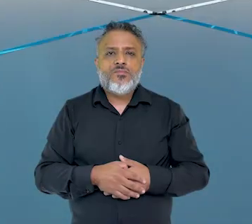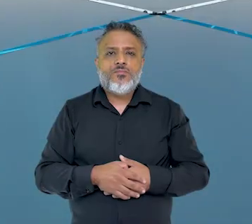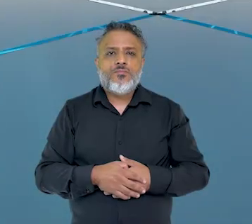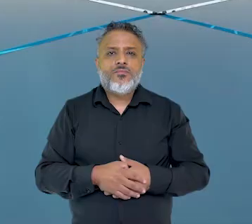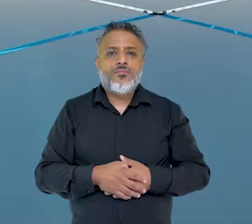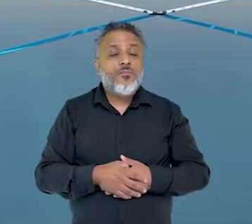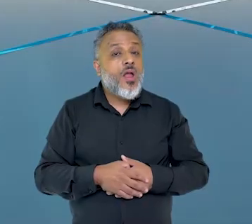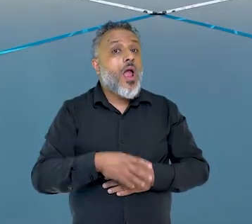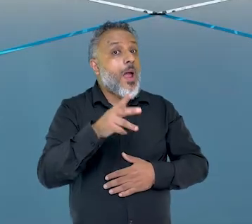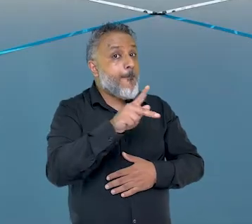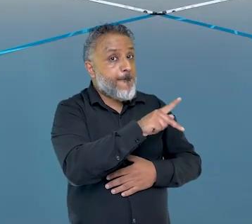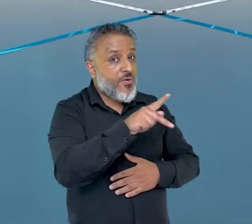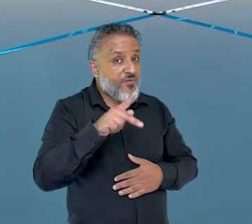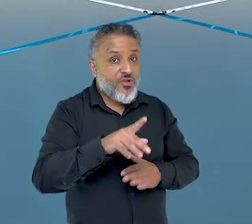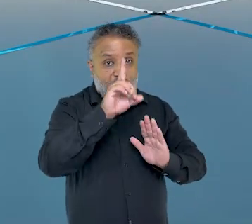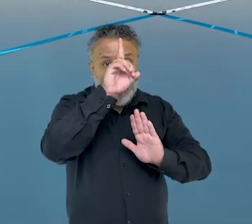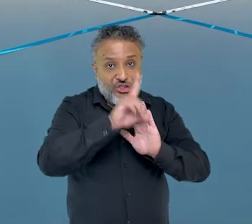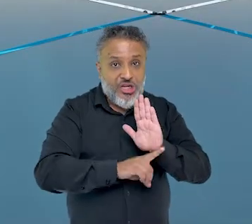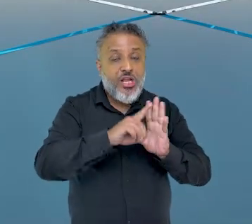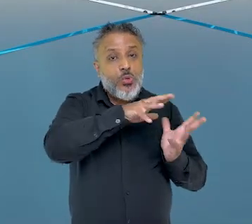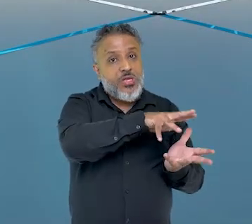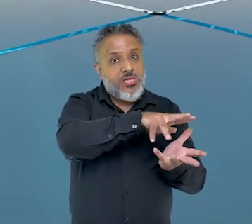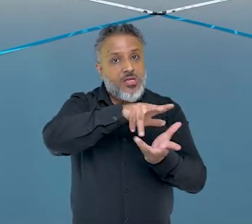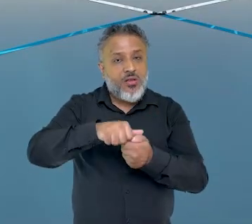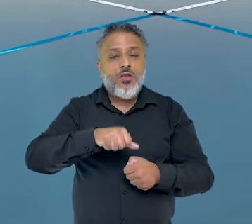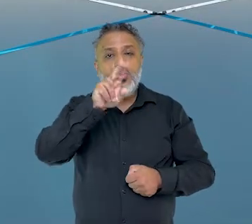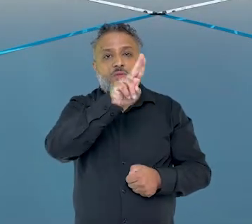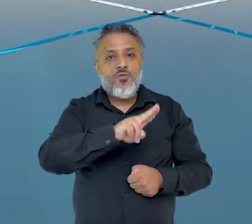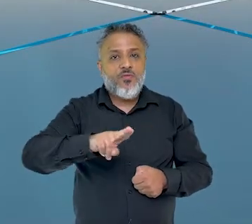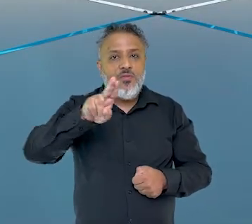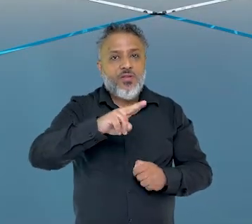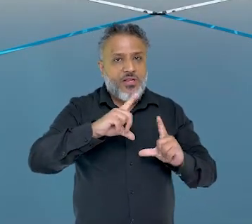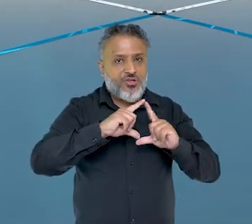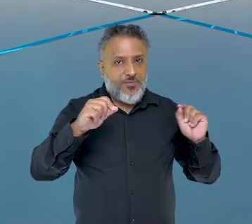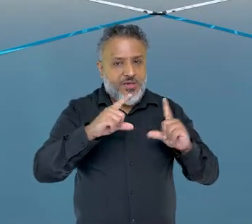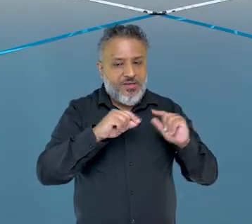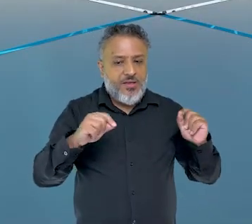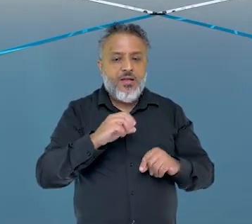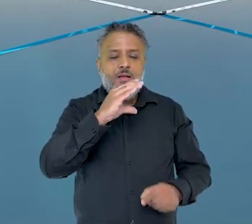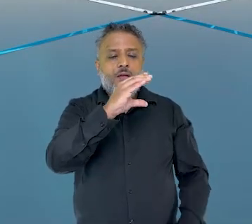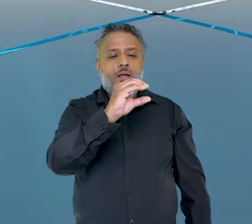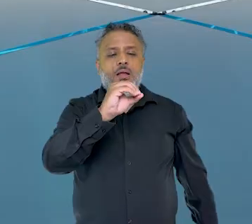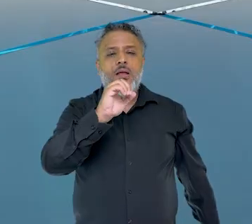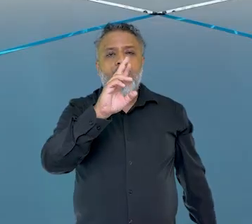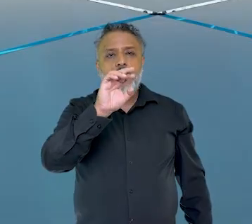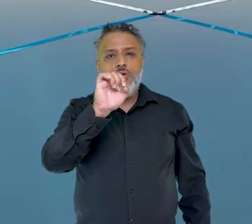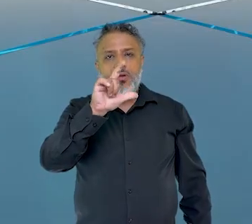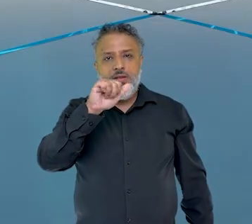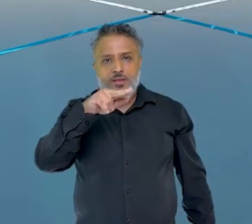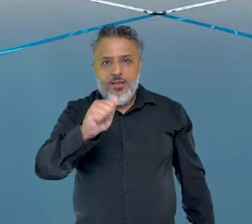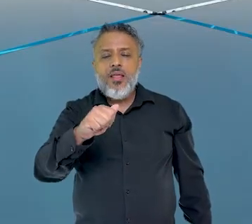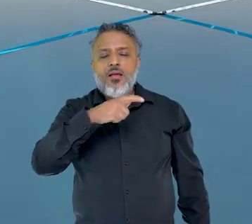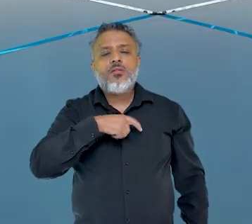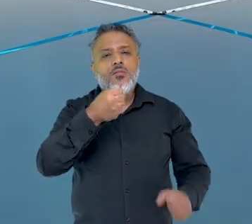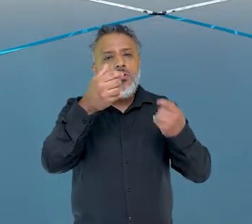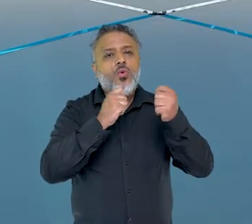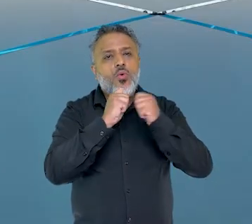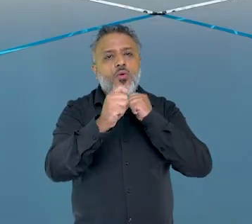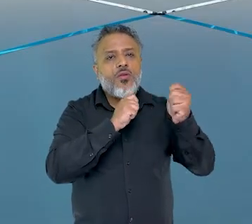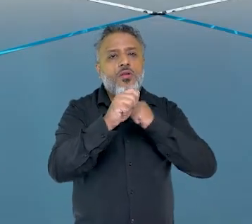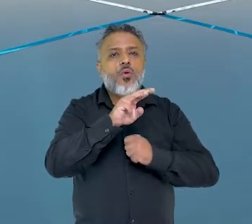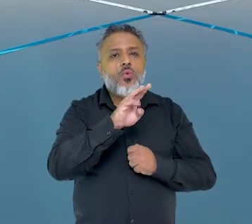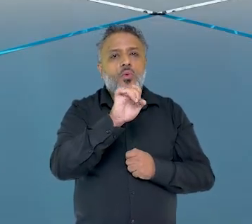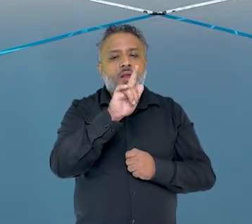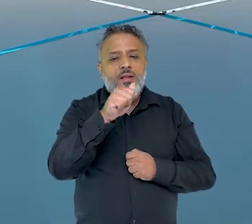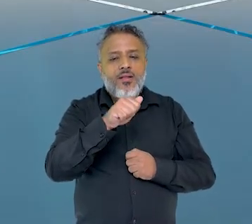A professora de Direito Internacional da Universidade de Brasília, Carolina Claro, continua conversando com o repórter William